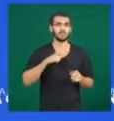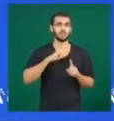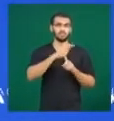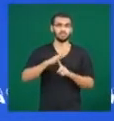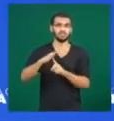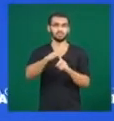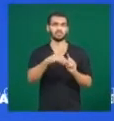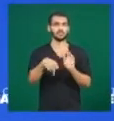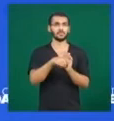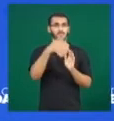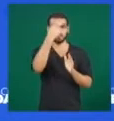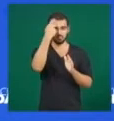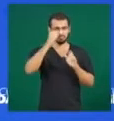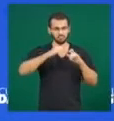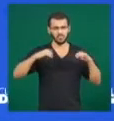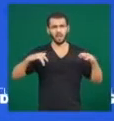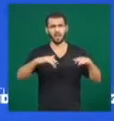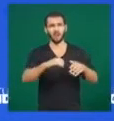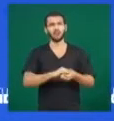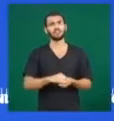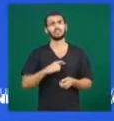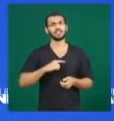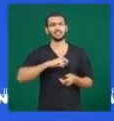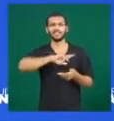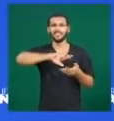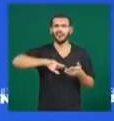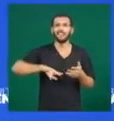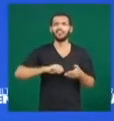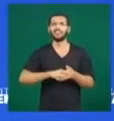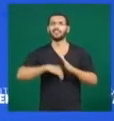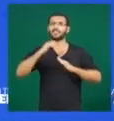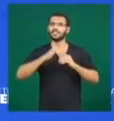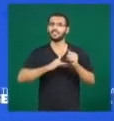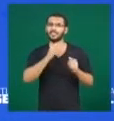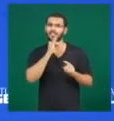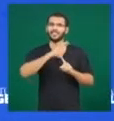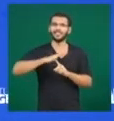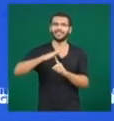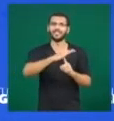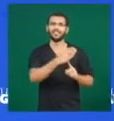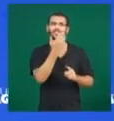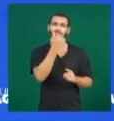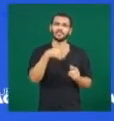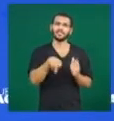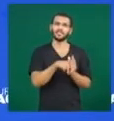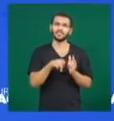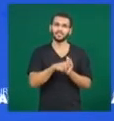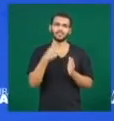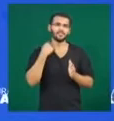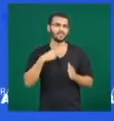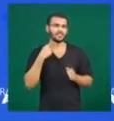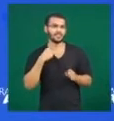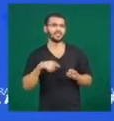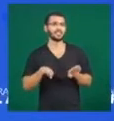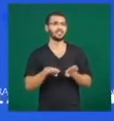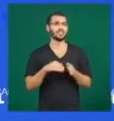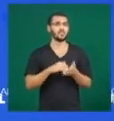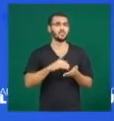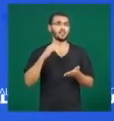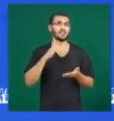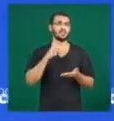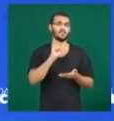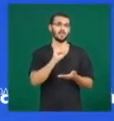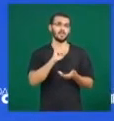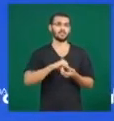com muitas atividades programadas, além das tradicionais barraquinhas com comidas típicas e muito mais. É de 8 da manhã às 4 da